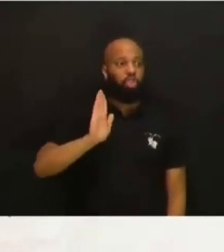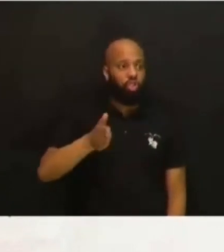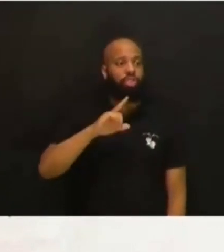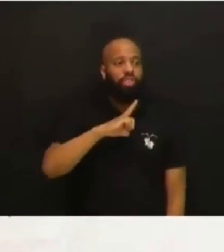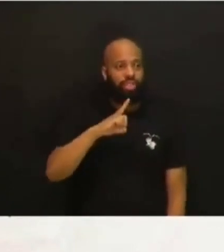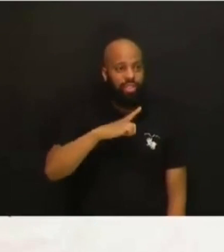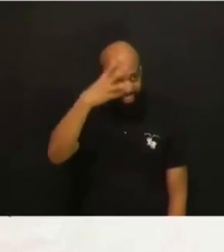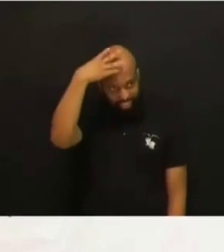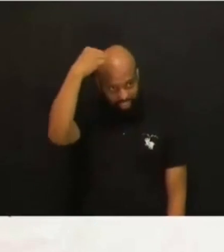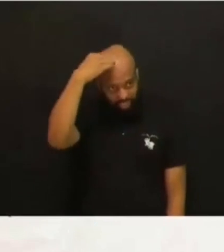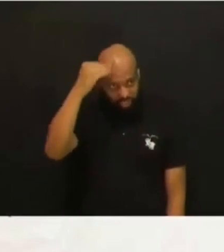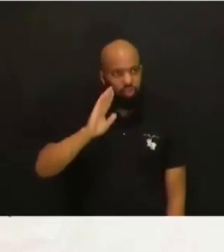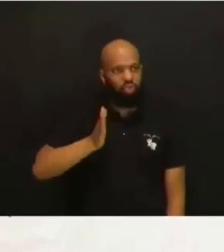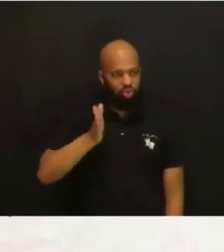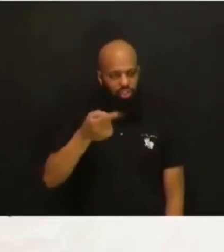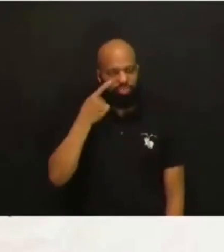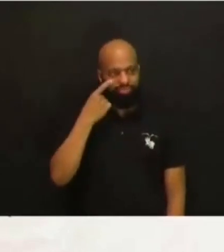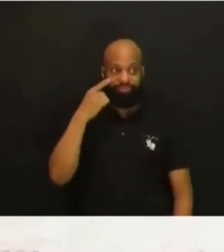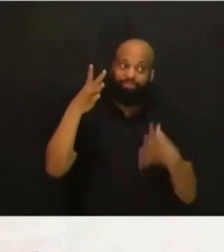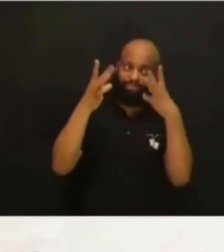até cabelo. Vejam o detalhe.